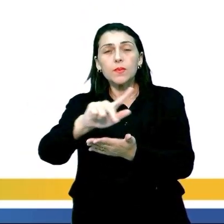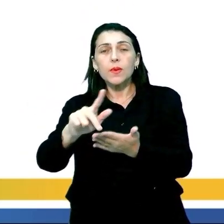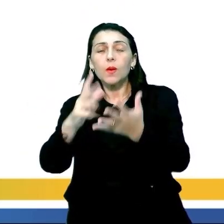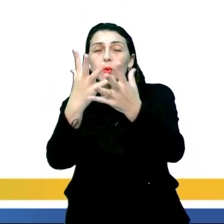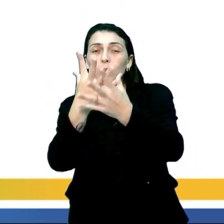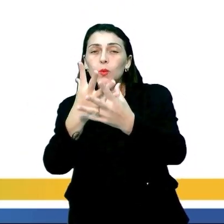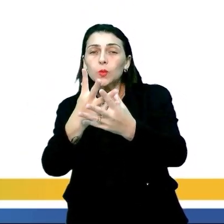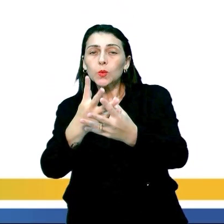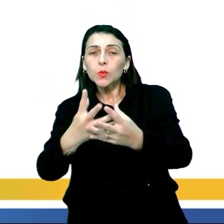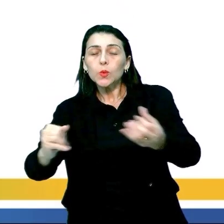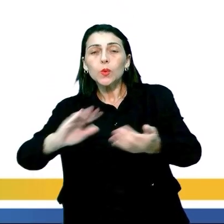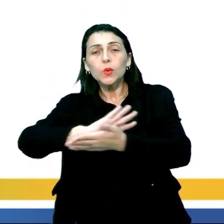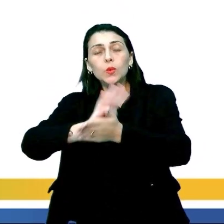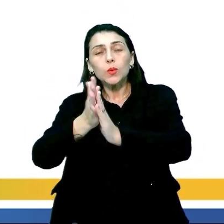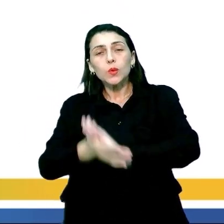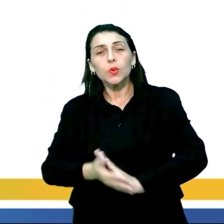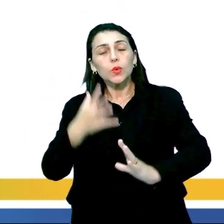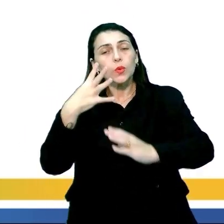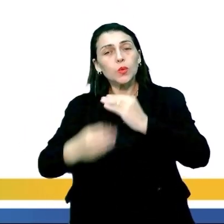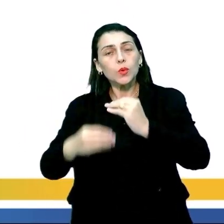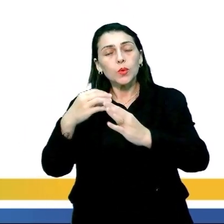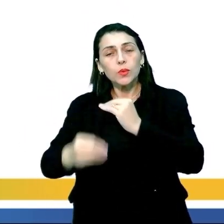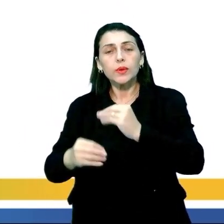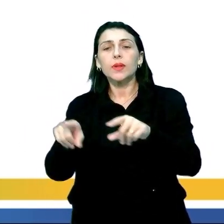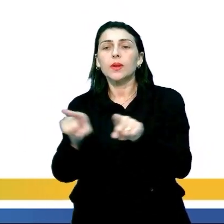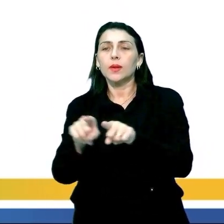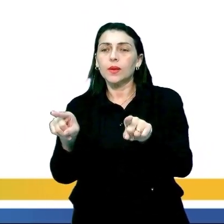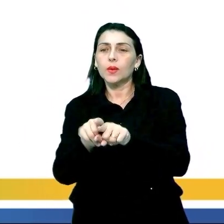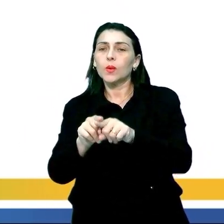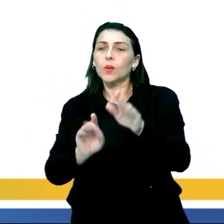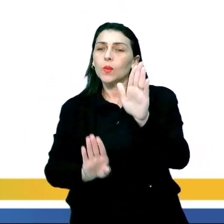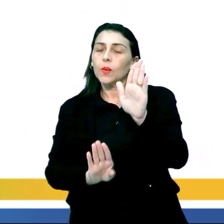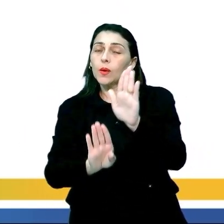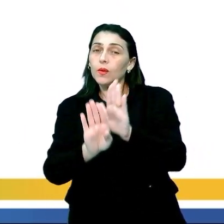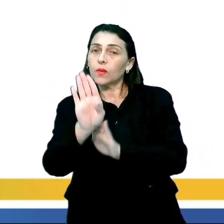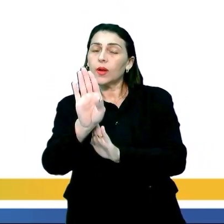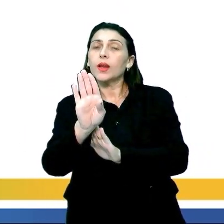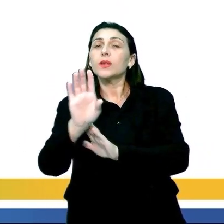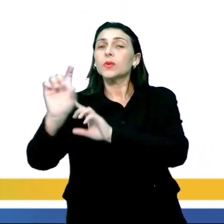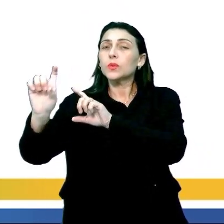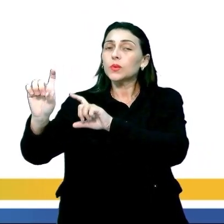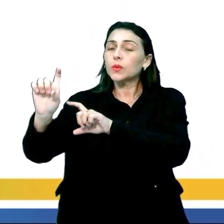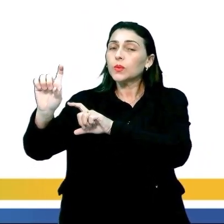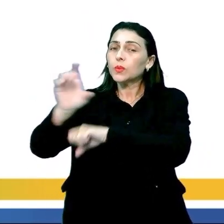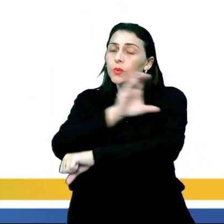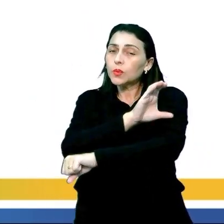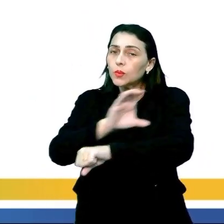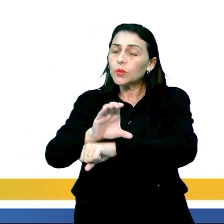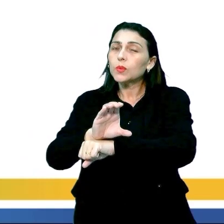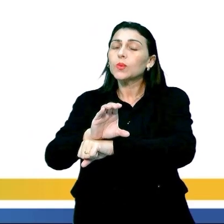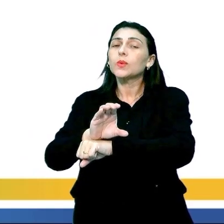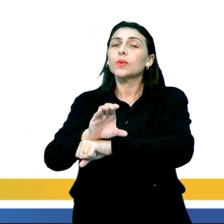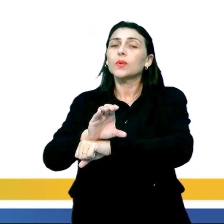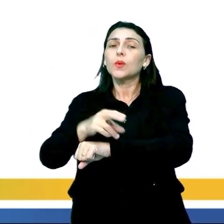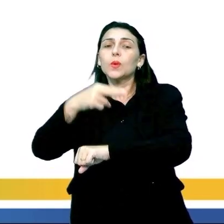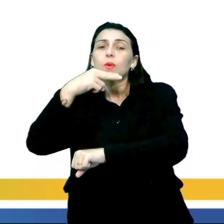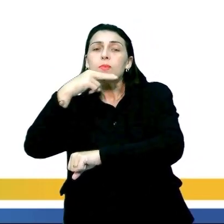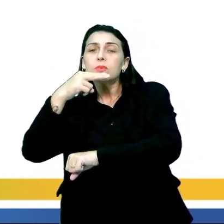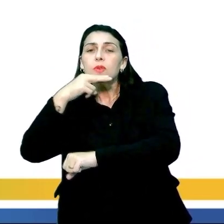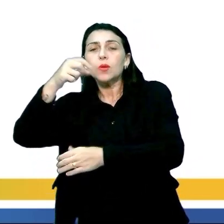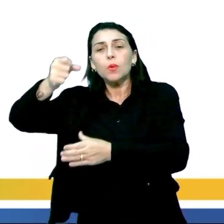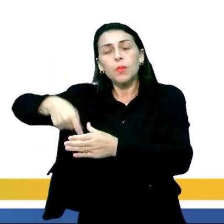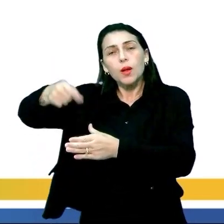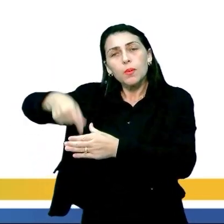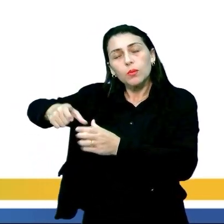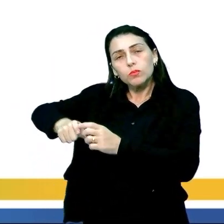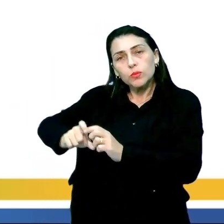simplesmente desaparecido, enquanto a desertificação e o avanço de culturas agressivas, como a